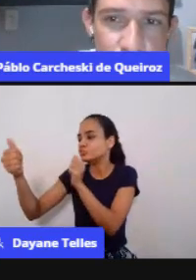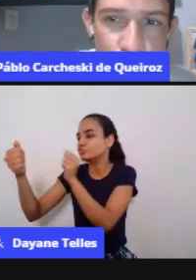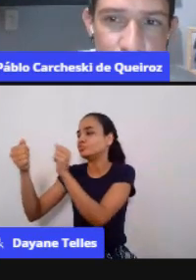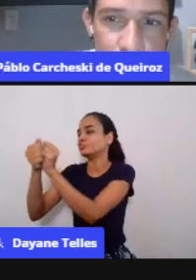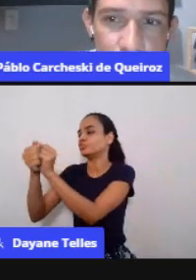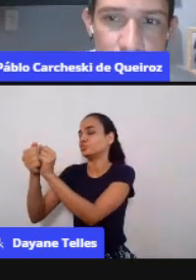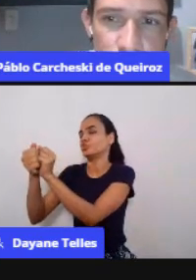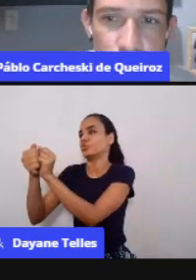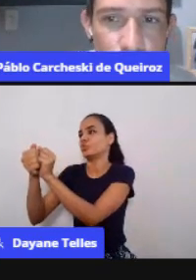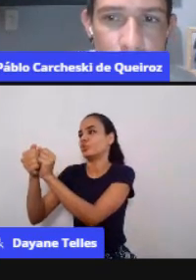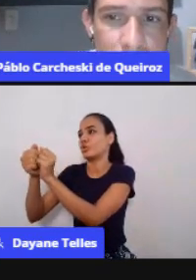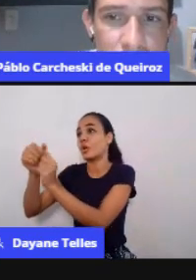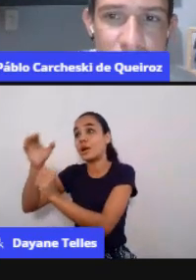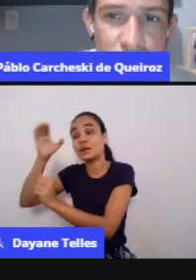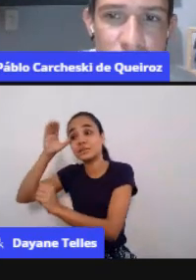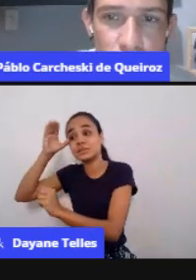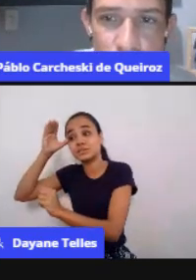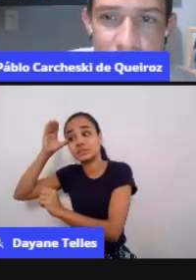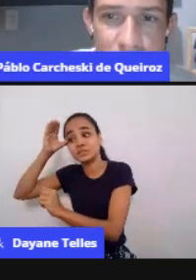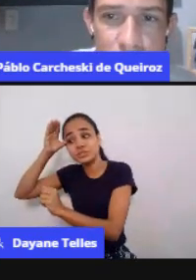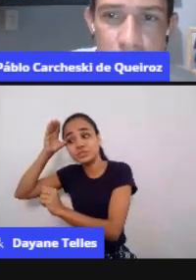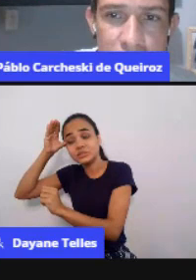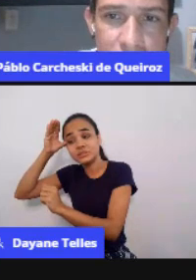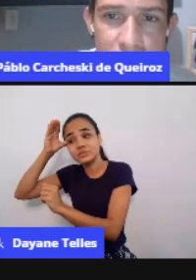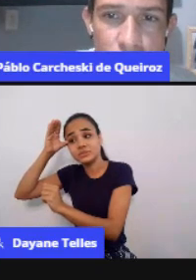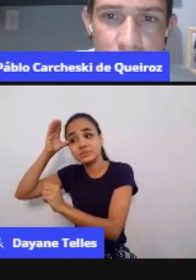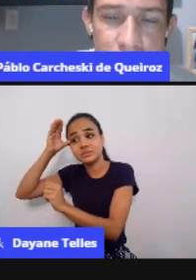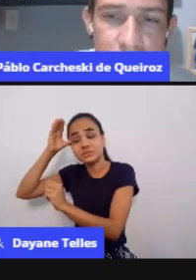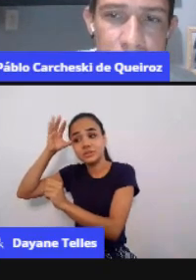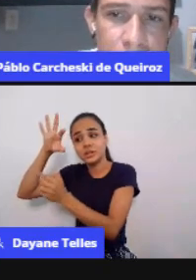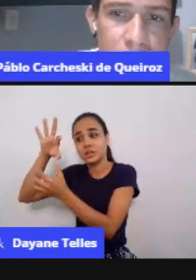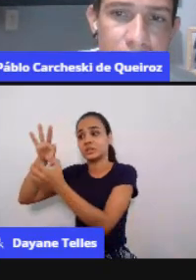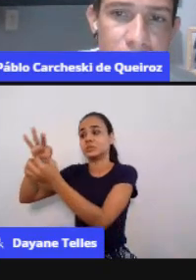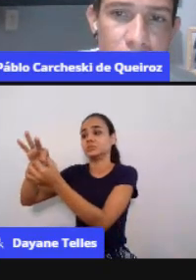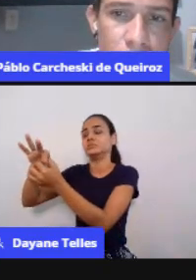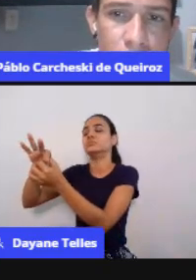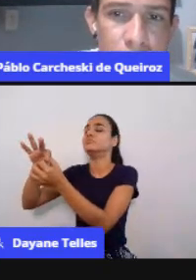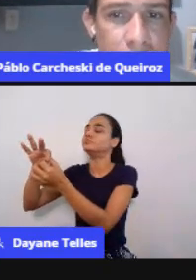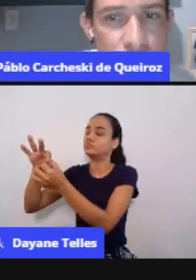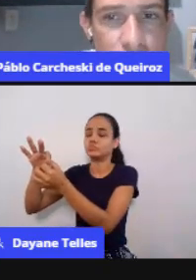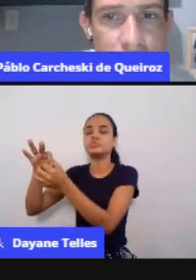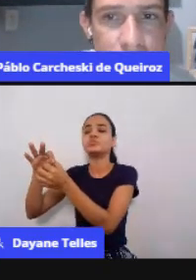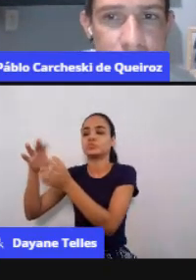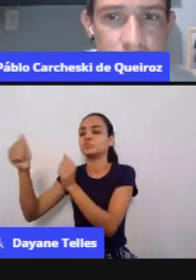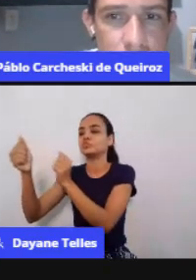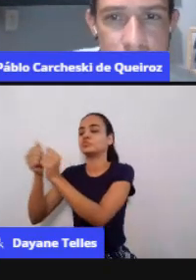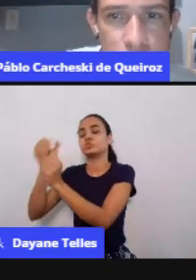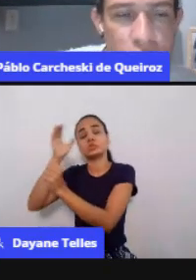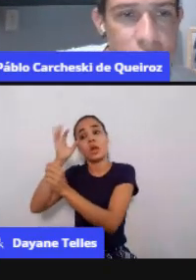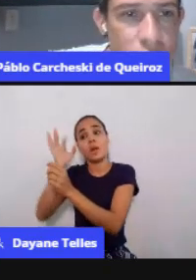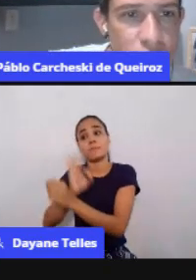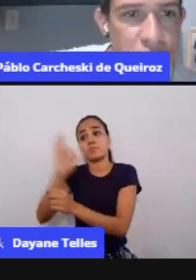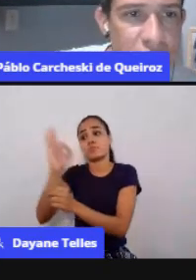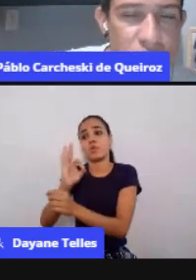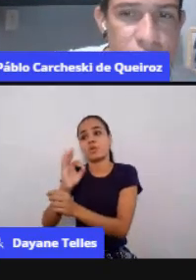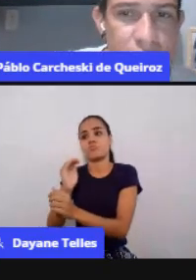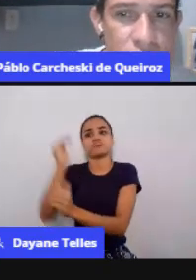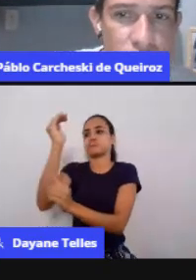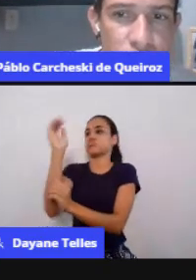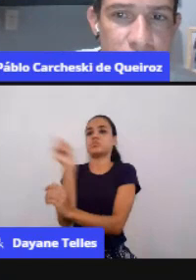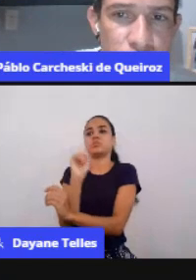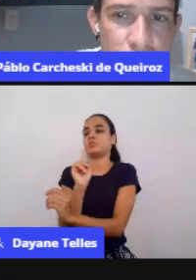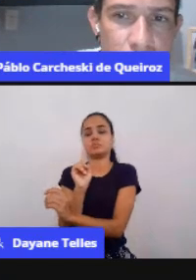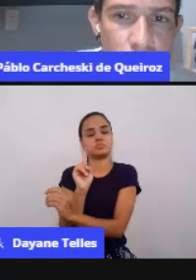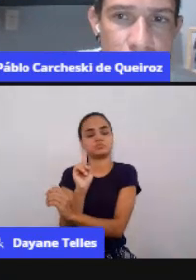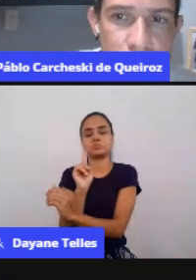a gente deletou, juntou com a parte da China, o desenho, né, a porcentagem não aumenta. Né? Então, e aí a gente, na exploração que a gente faz na atividade,